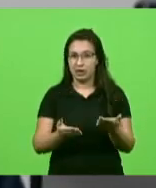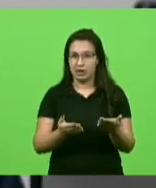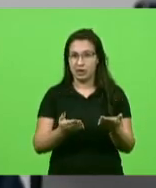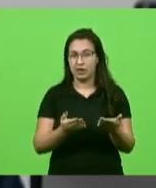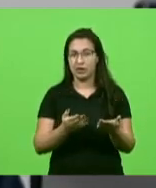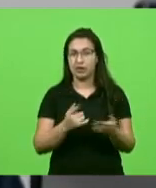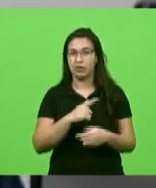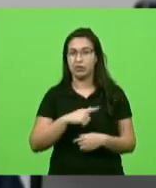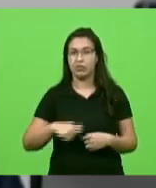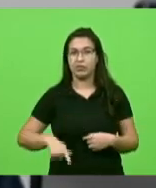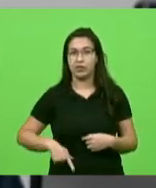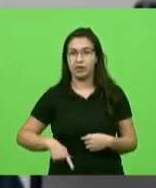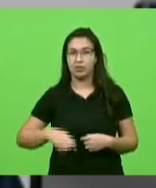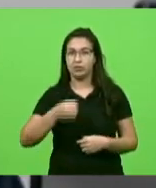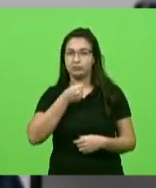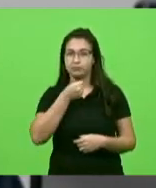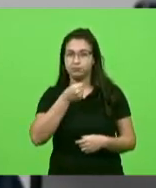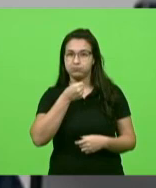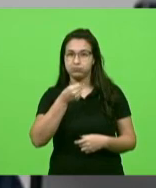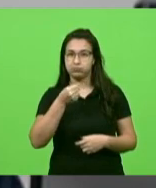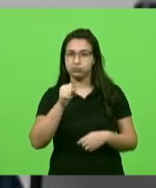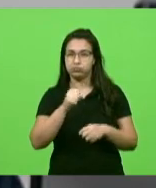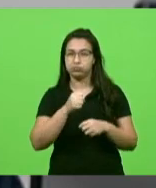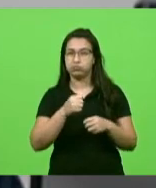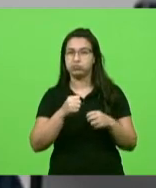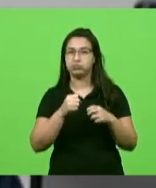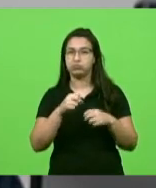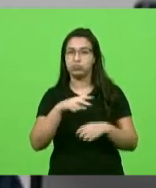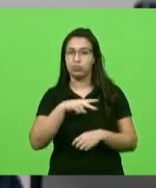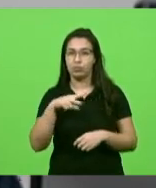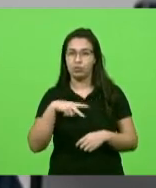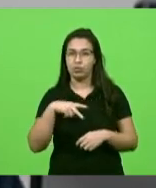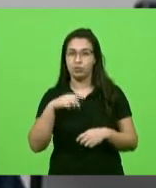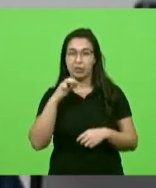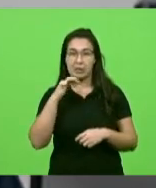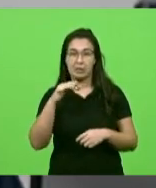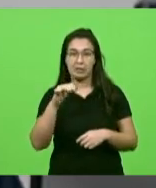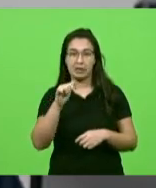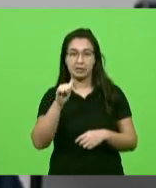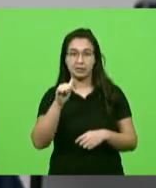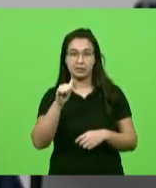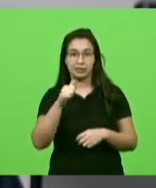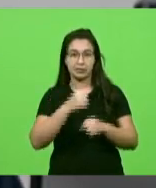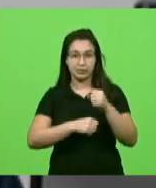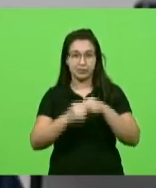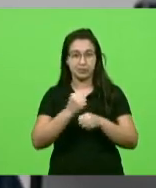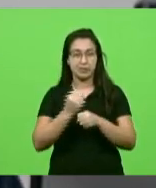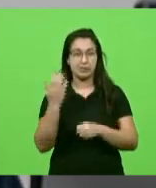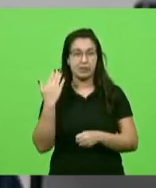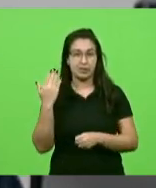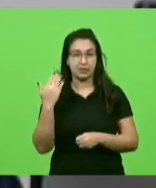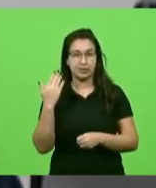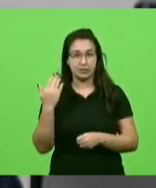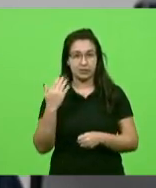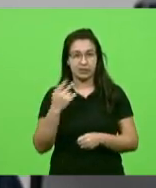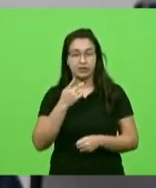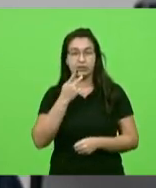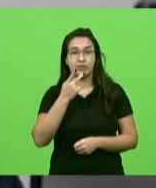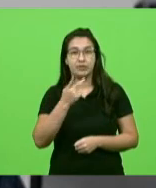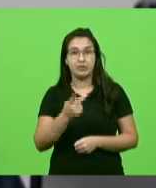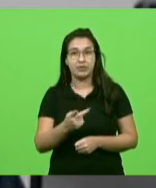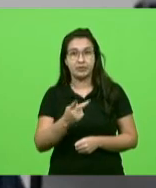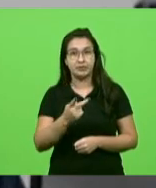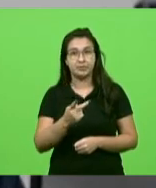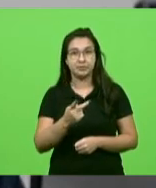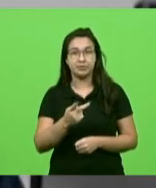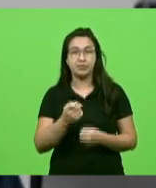governador do Estado durante uma coletiva de imprensa realizada no dia 27 de março do ano passado antes portanto da concretização da aquisição dos